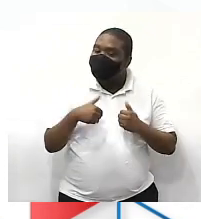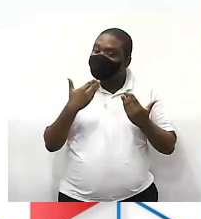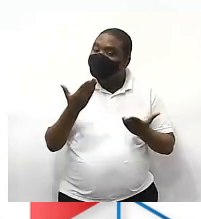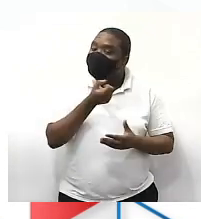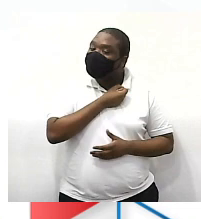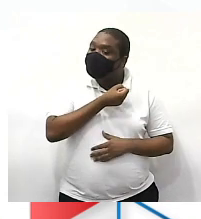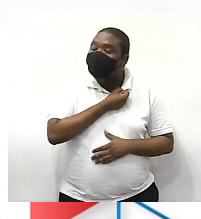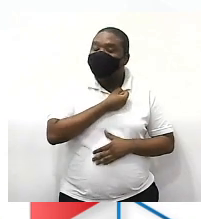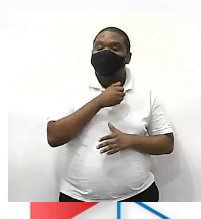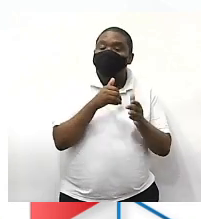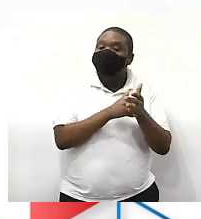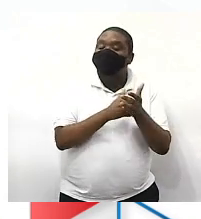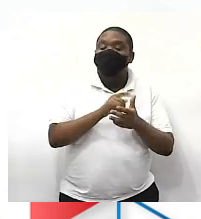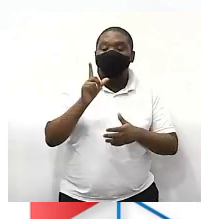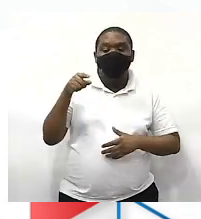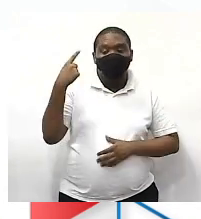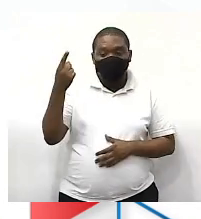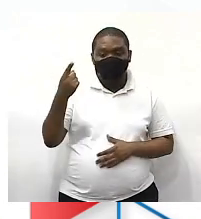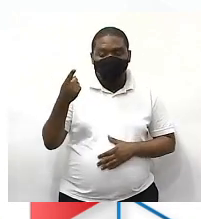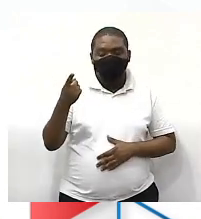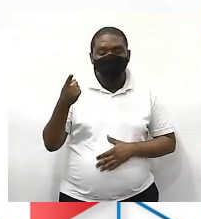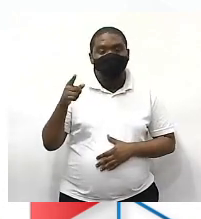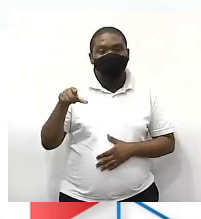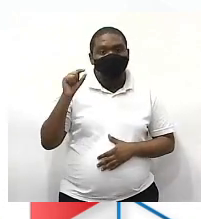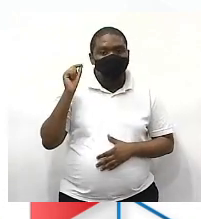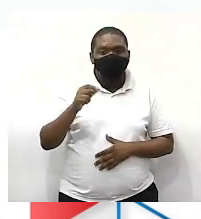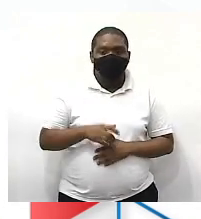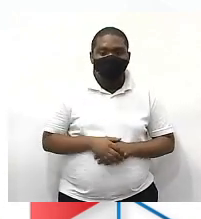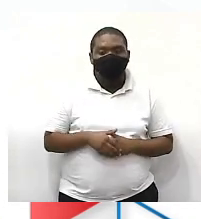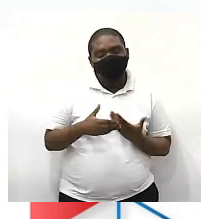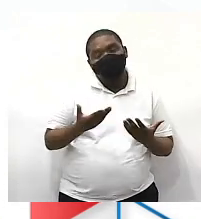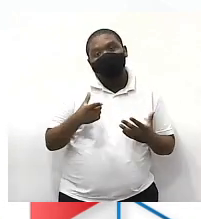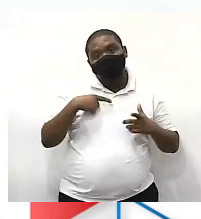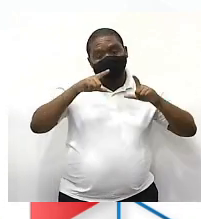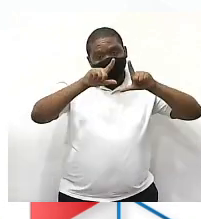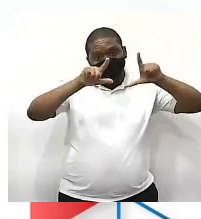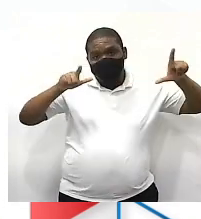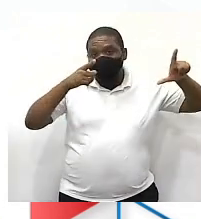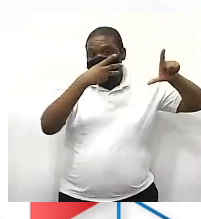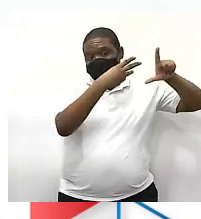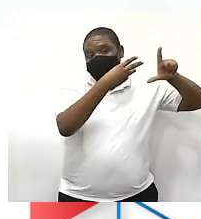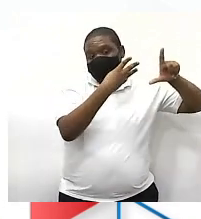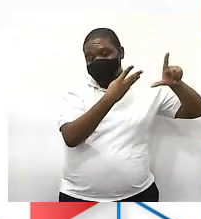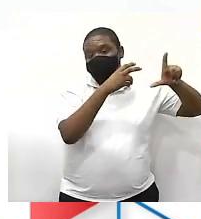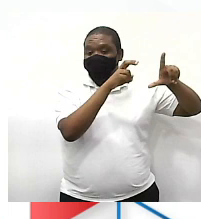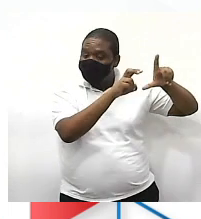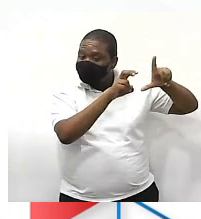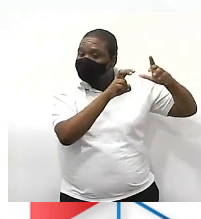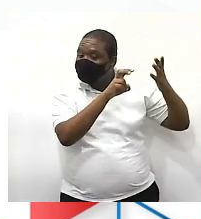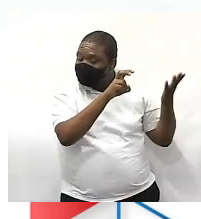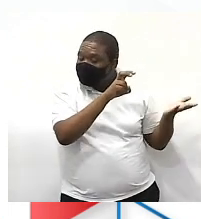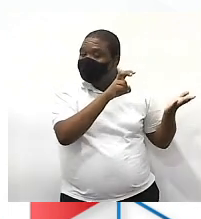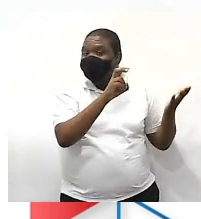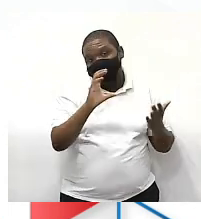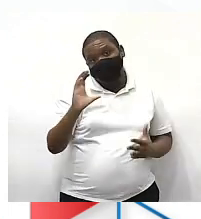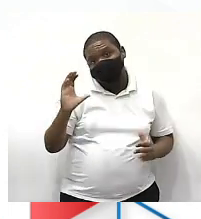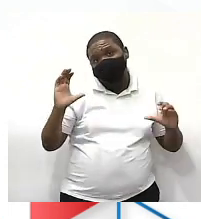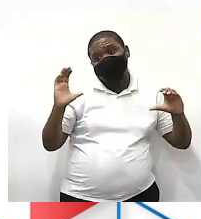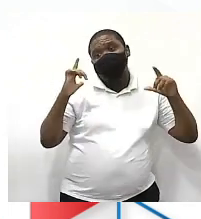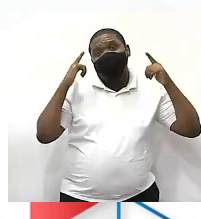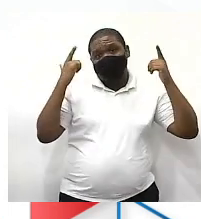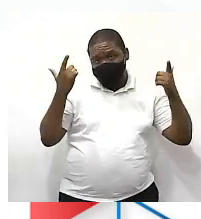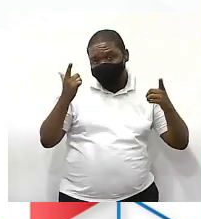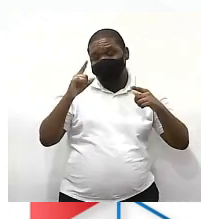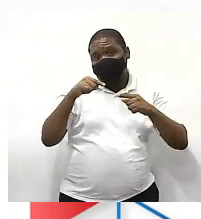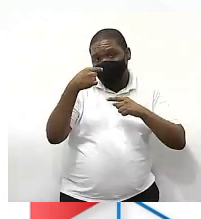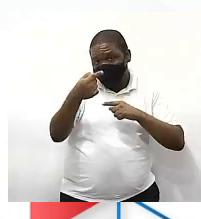da próxima senha a ser chamada? Ora, se a senha está no painel 345, lógico que